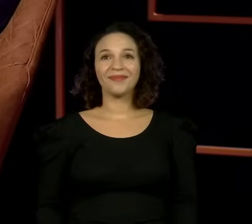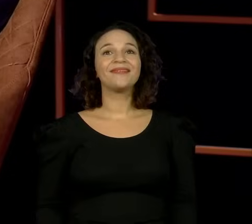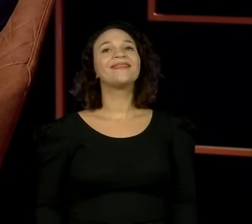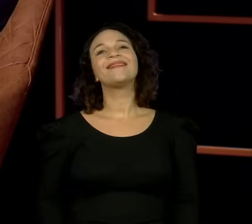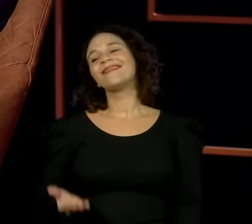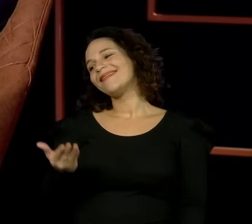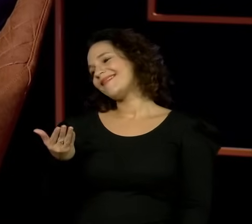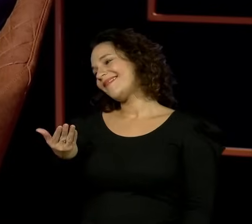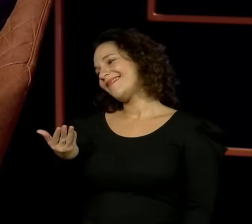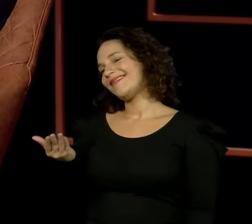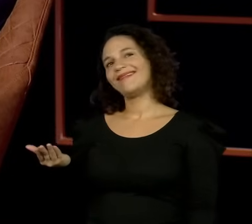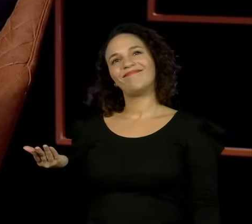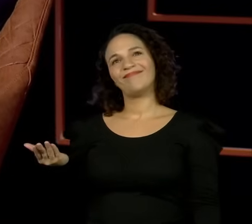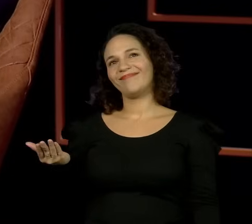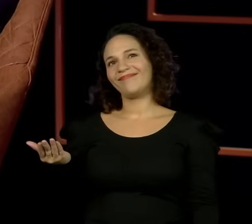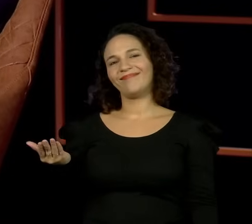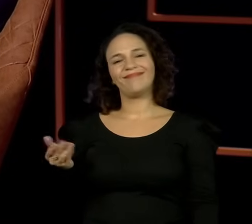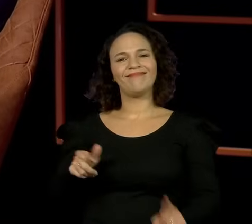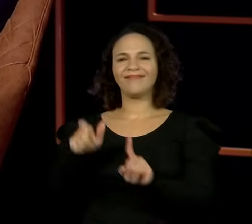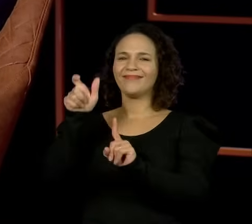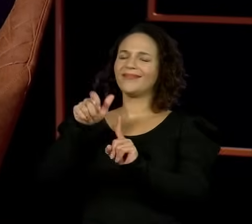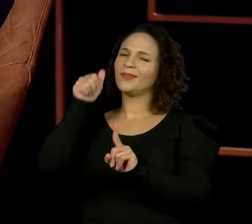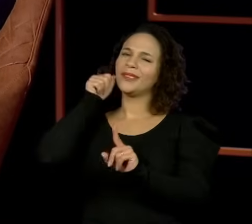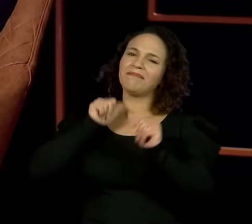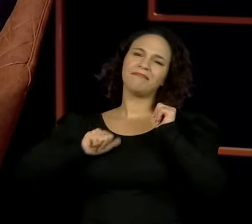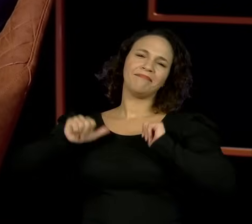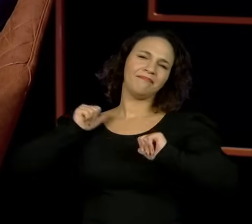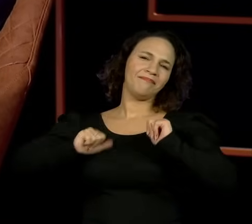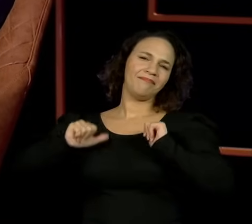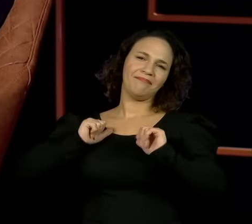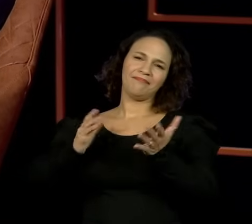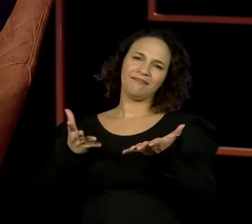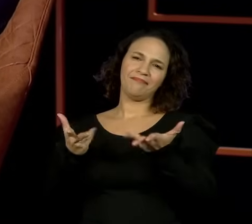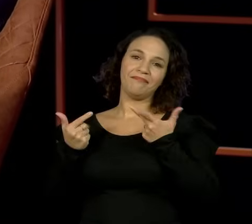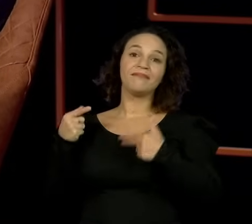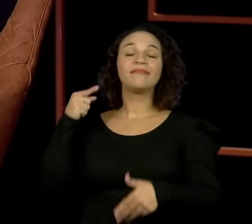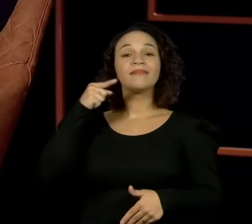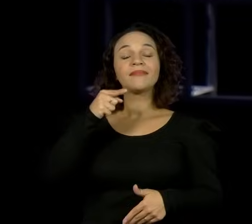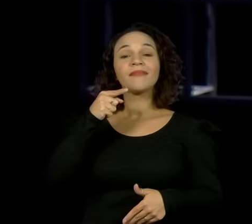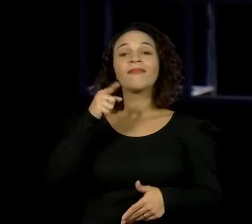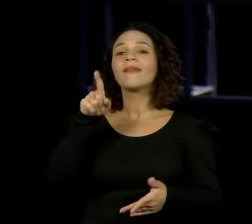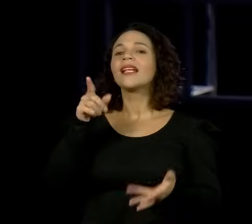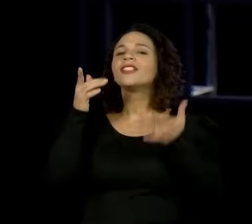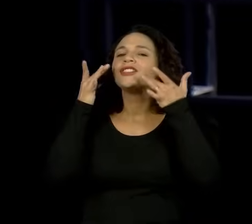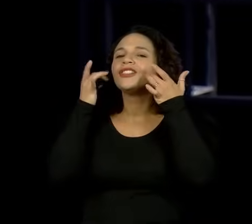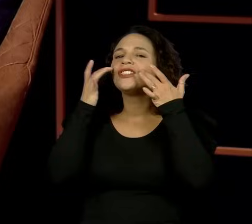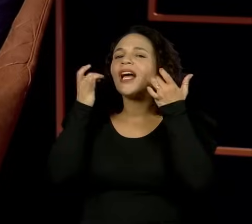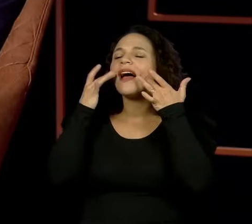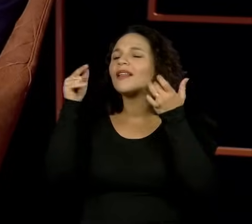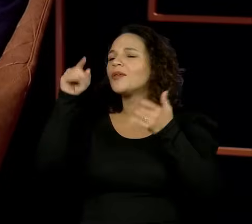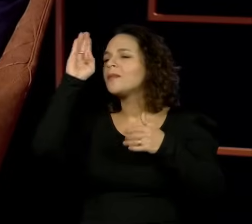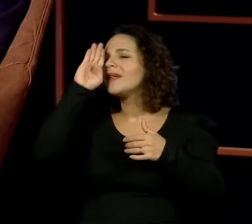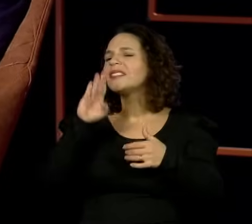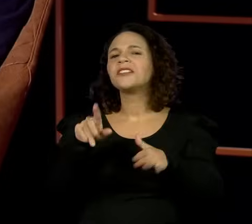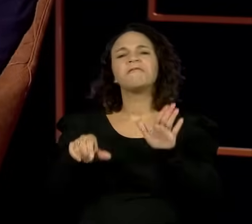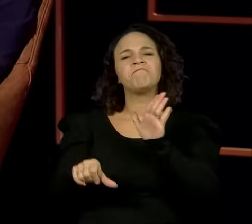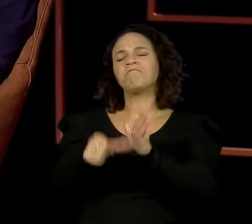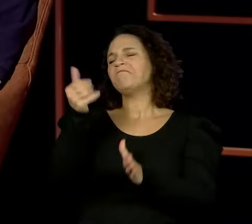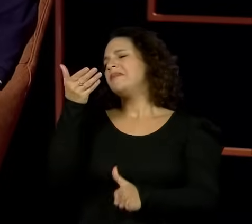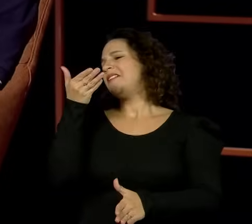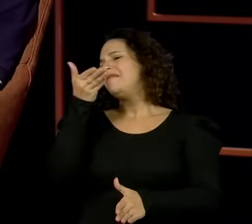Arlete Montenegro, uma grande atriz. Eu digo sempre que ela é uma primeira atriz do teatro brasileiro. Ela faz